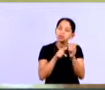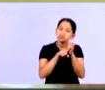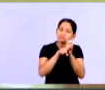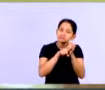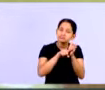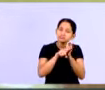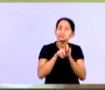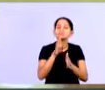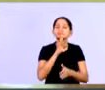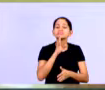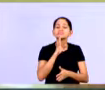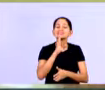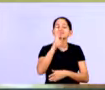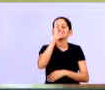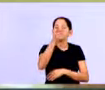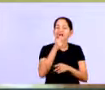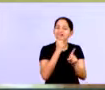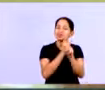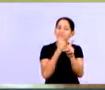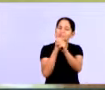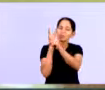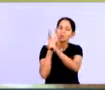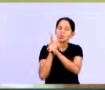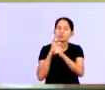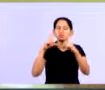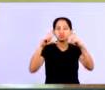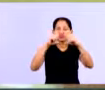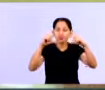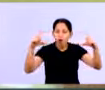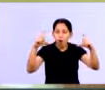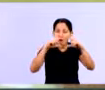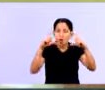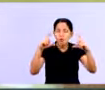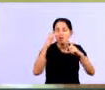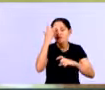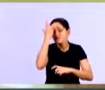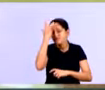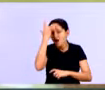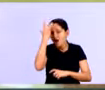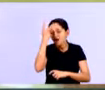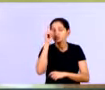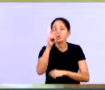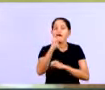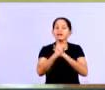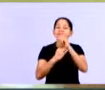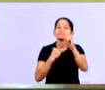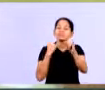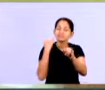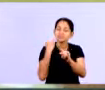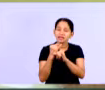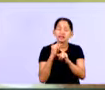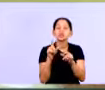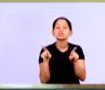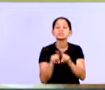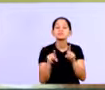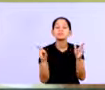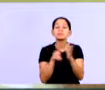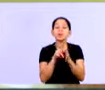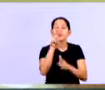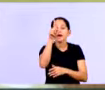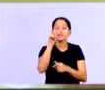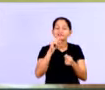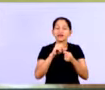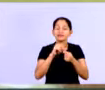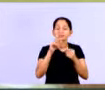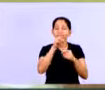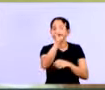amplamente conhecidos. Vocês vão encontrar fórmulas de calculá-los e até na internet os sites que vão calcular para vocês tanto o valor